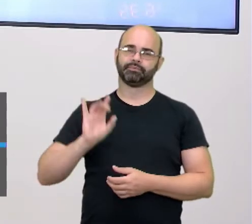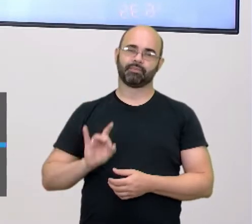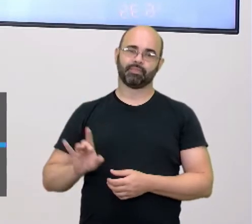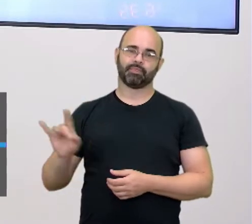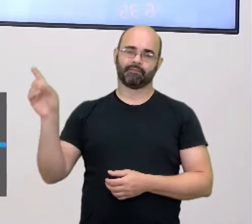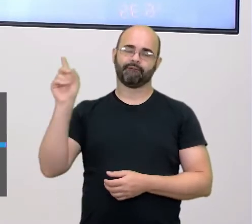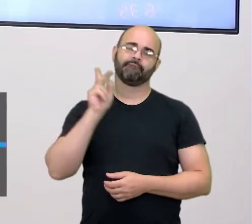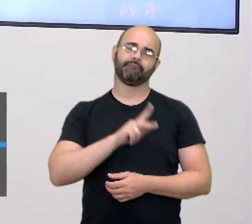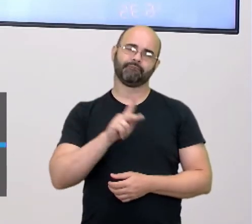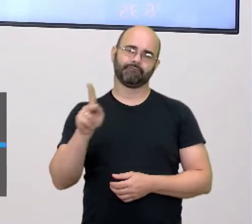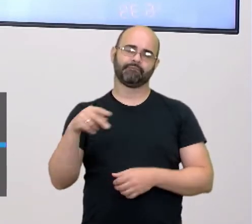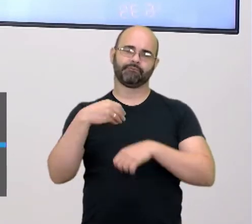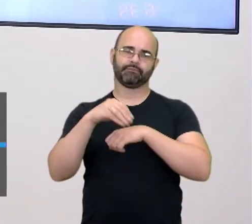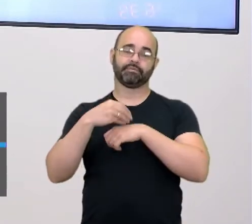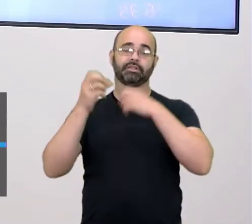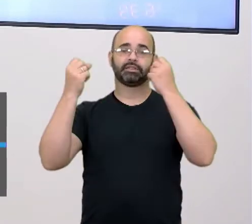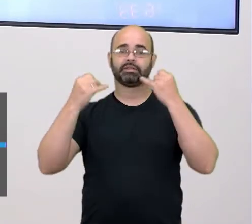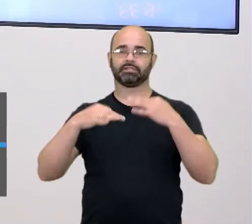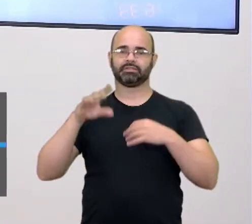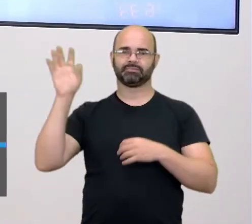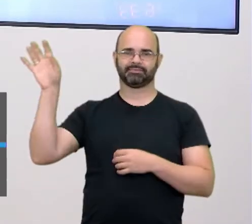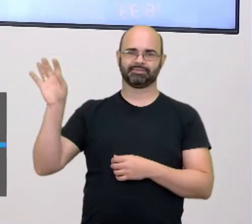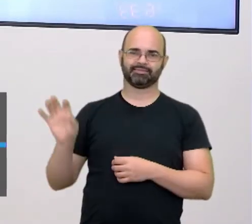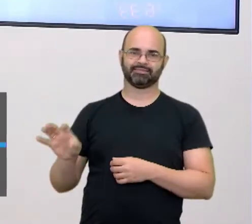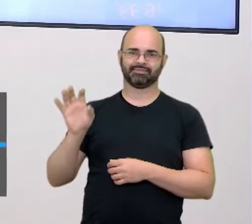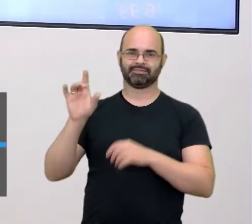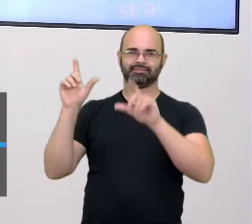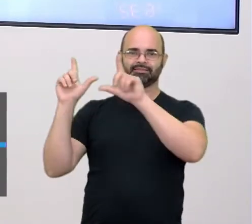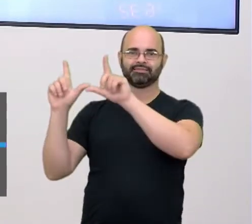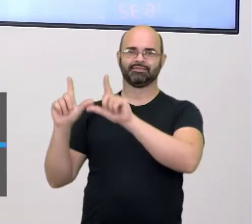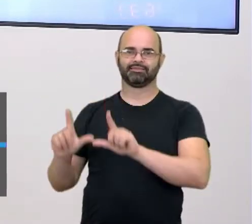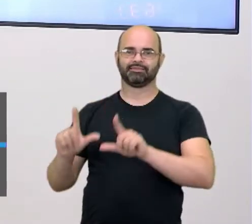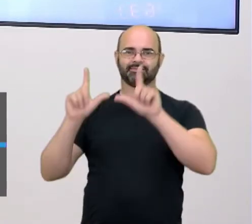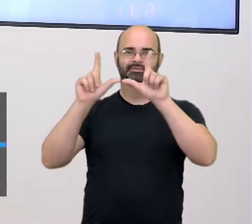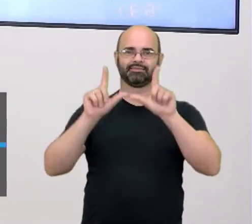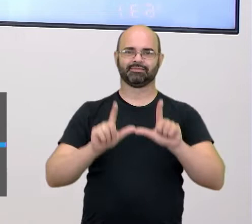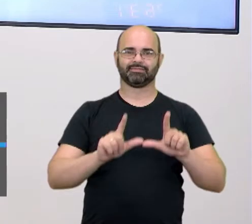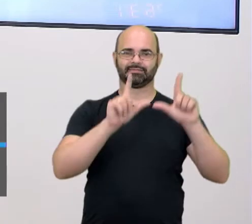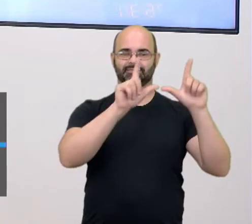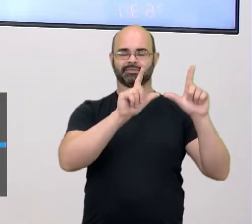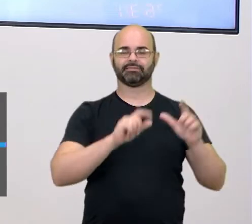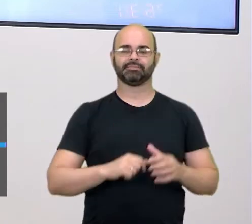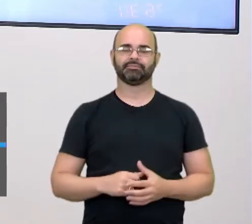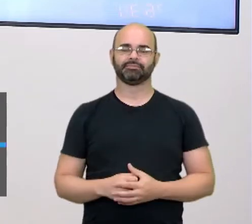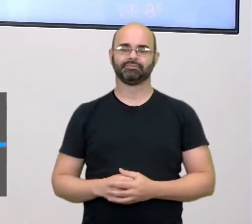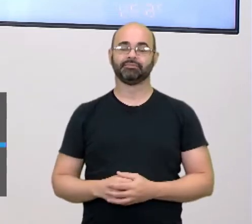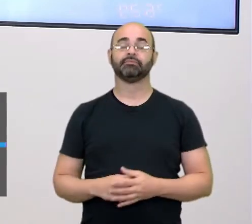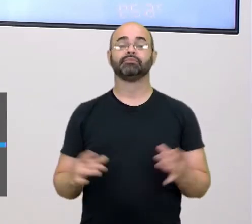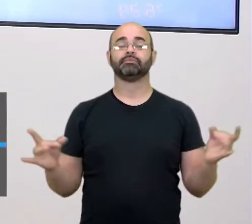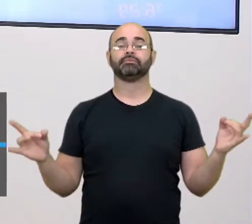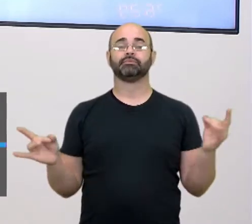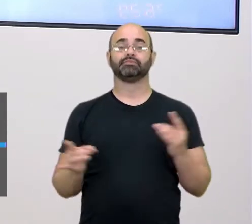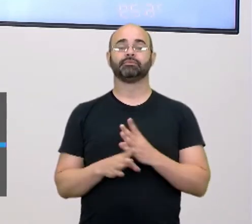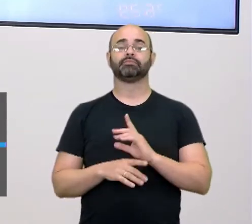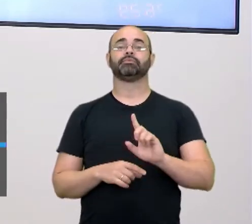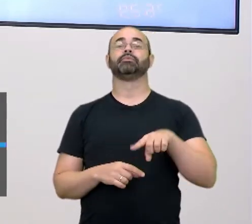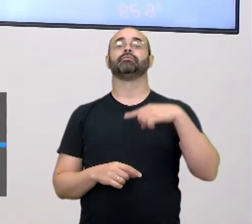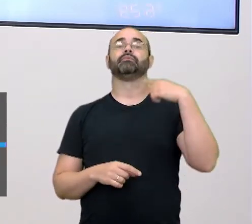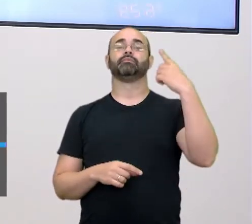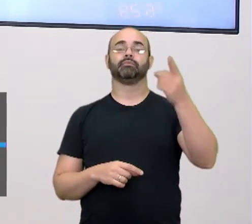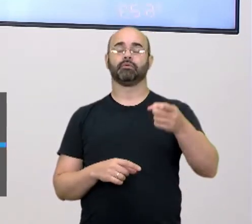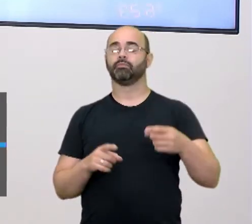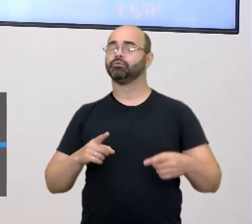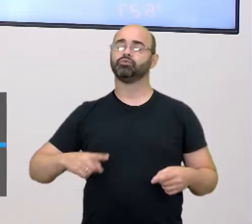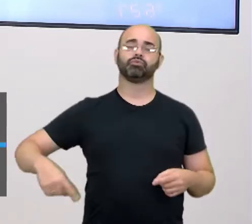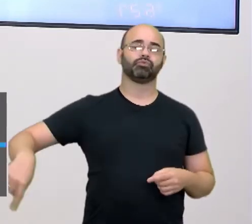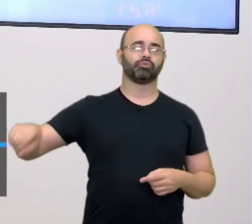ele vai trabalhar especificamente essas atividades. E no fim lá das contas, elas acabam o quê? Elas acabam se integrando, tá?